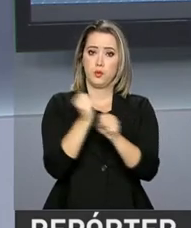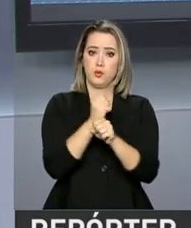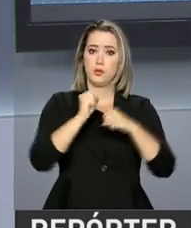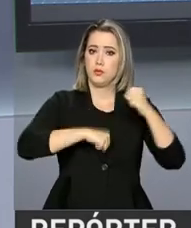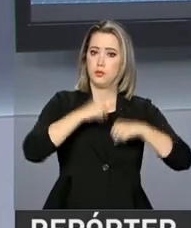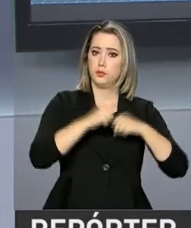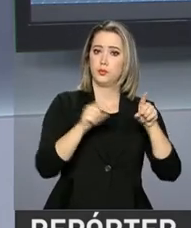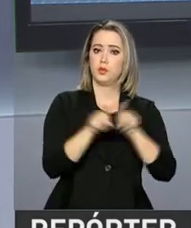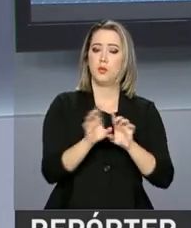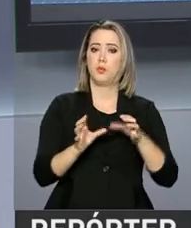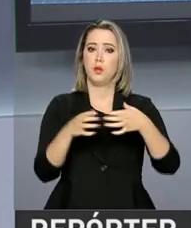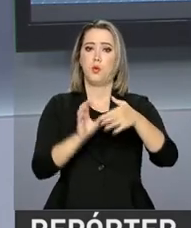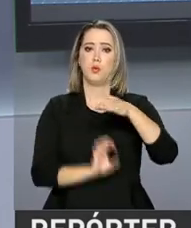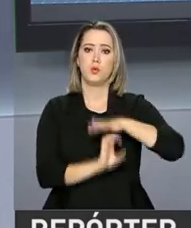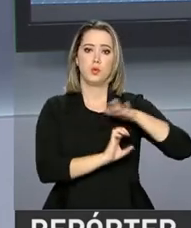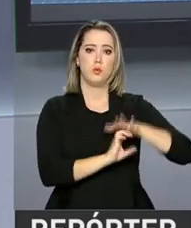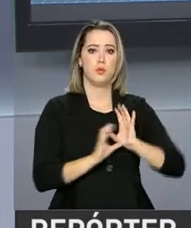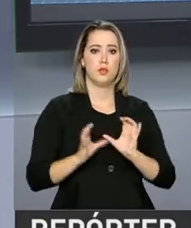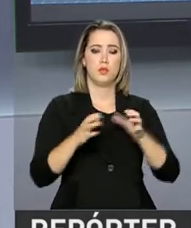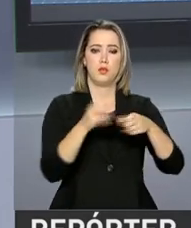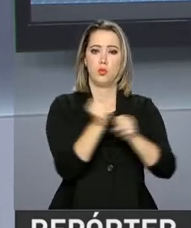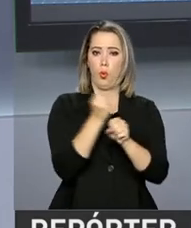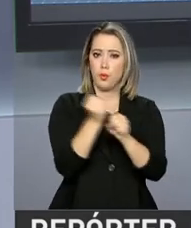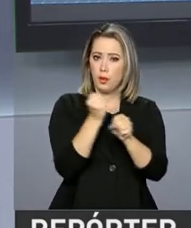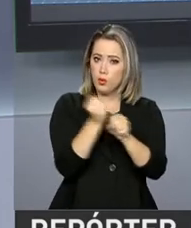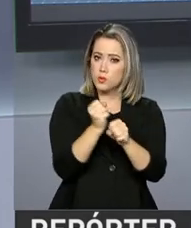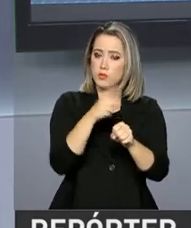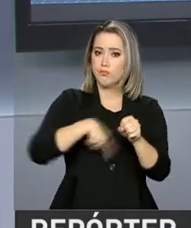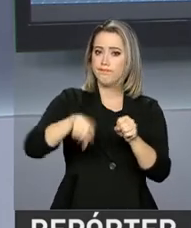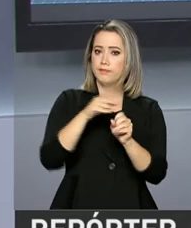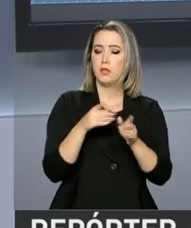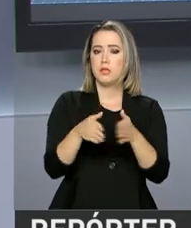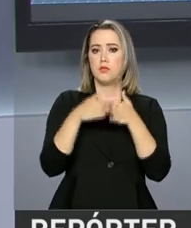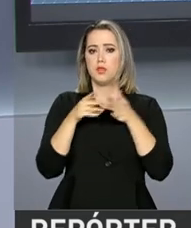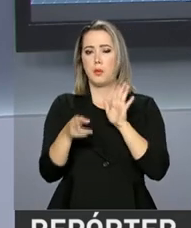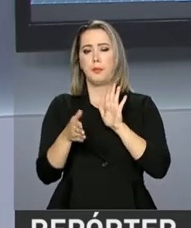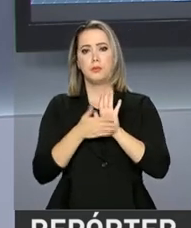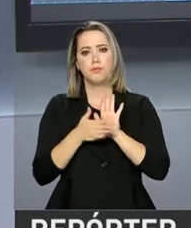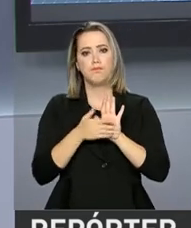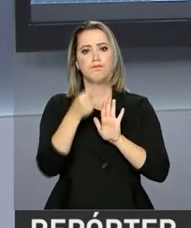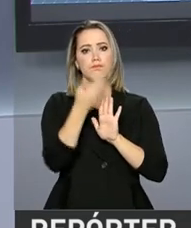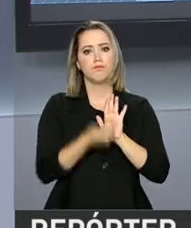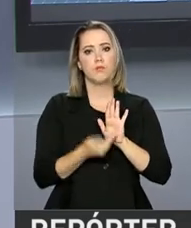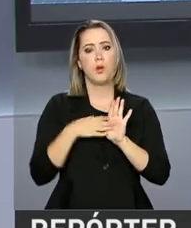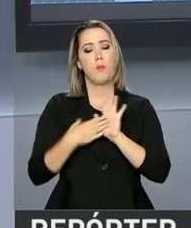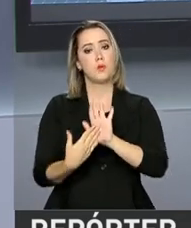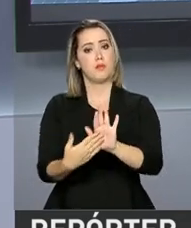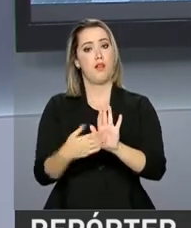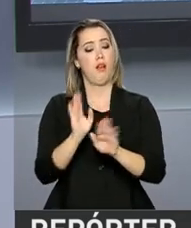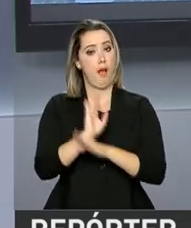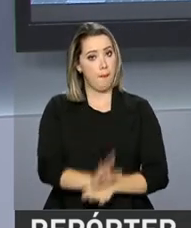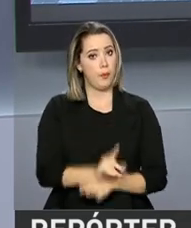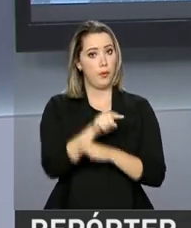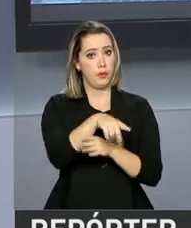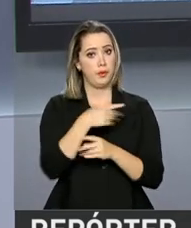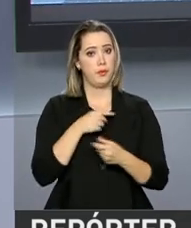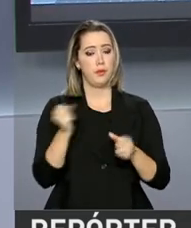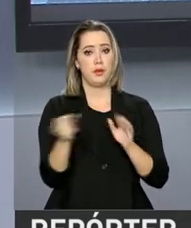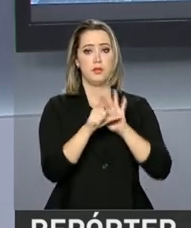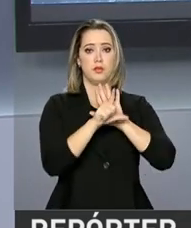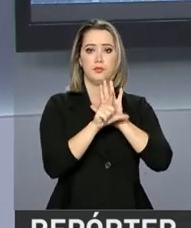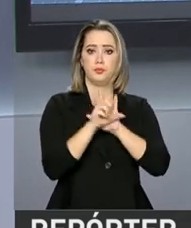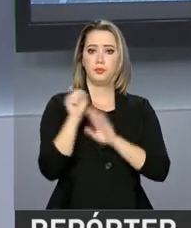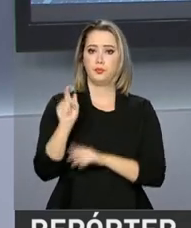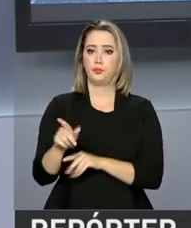do setor eles entregaram uma pauta de reivindicações e aproveitaram para demonstrar apoio às reformas trabalhista e da